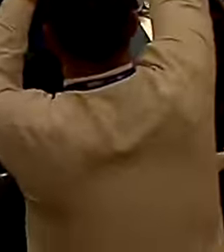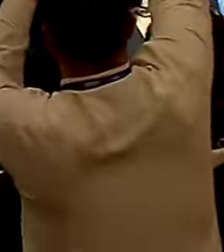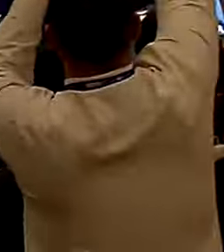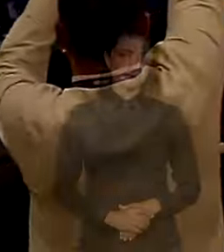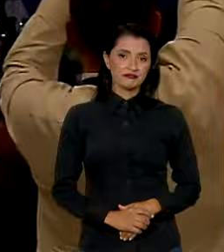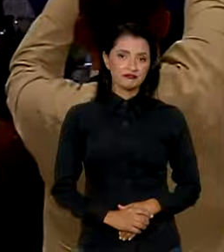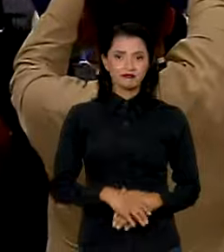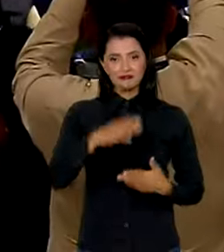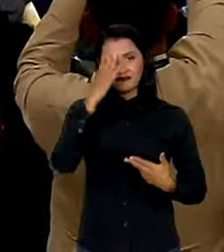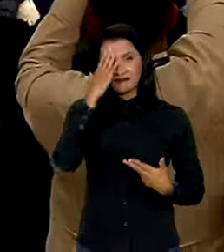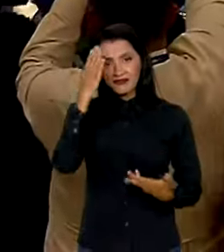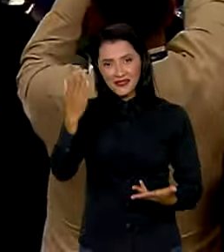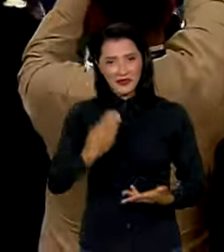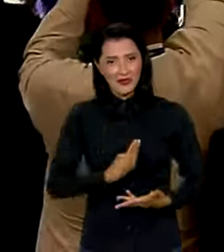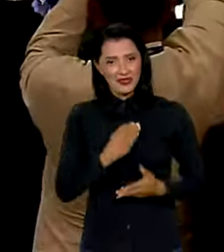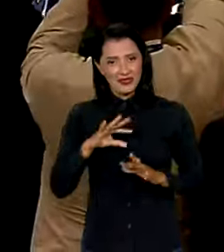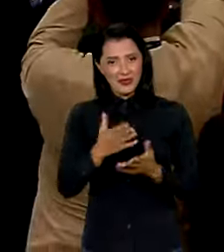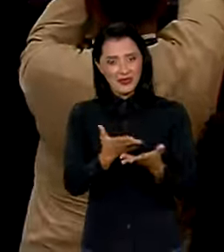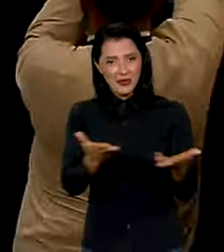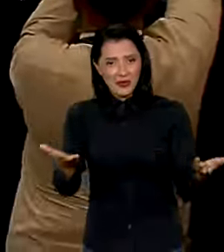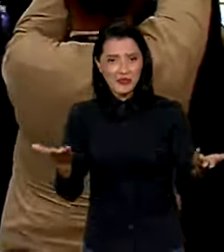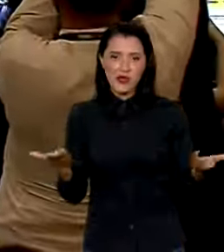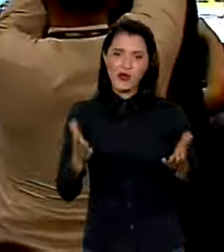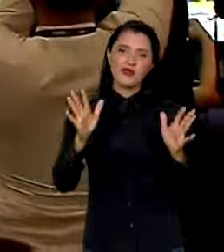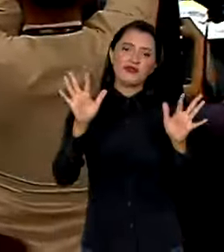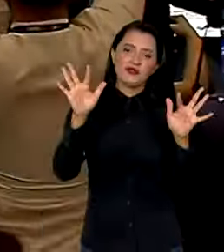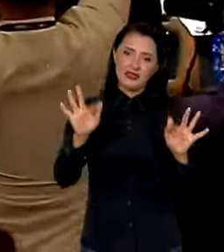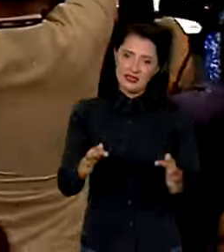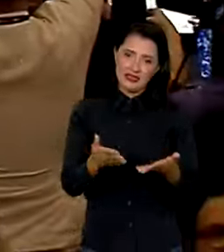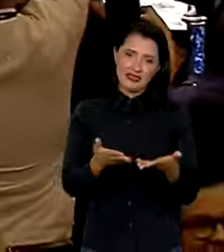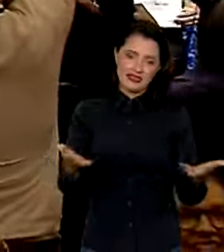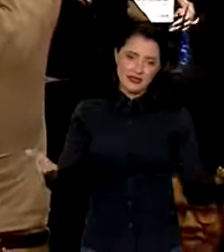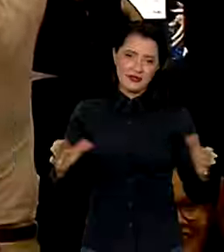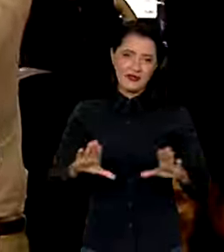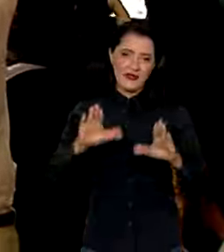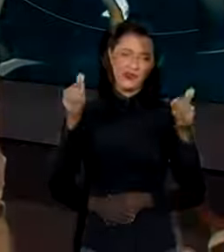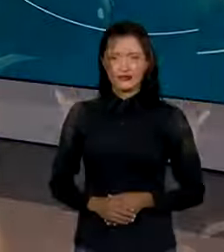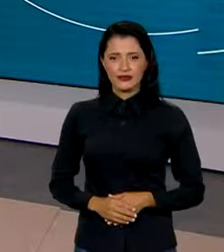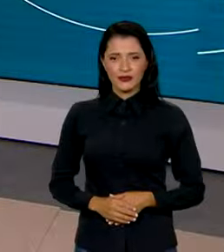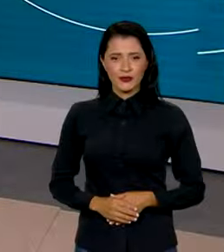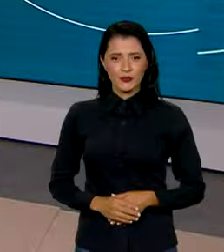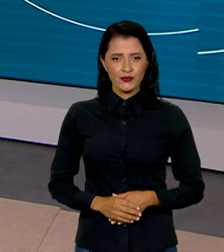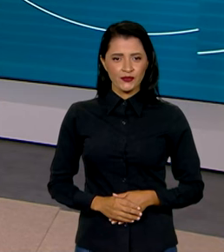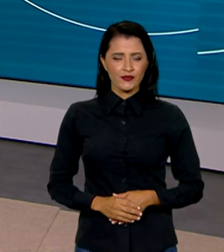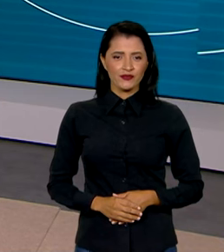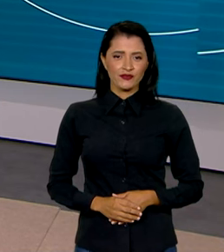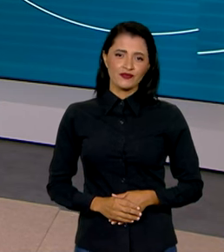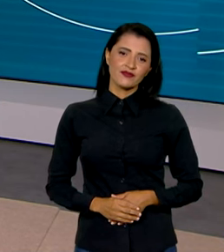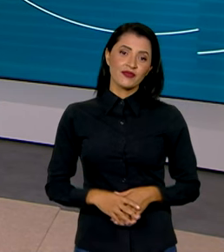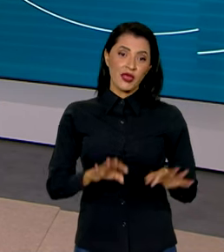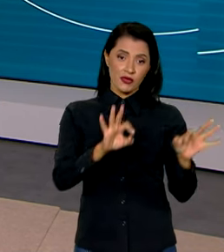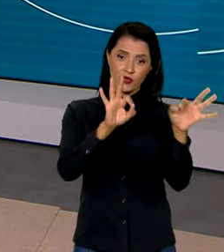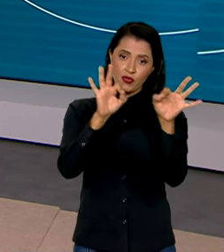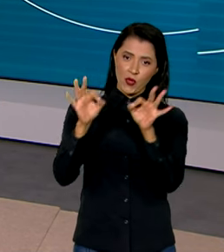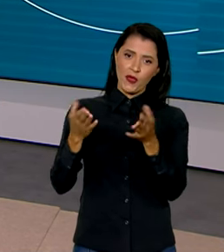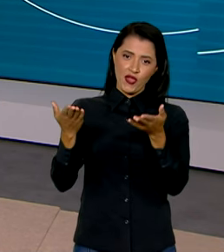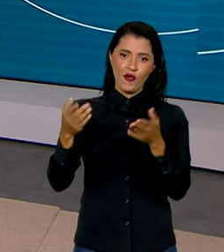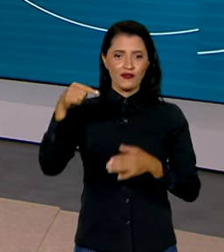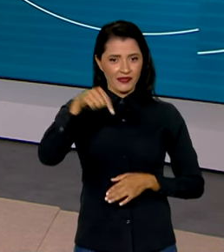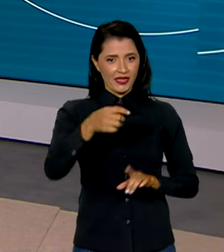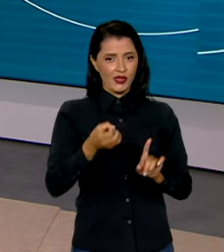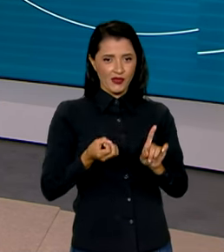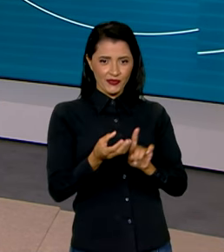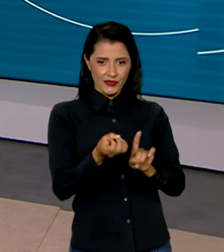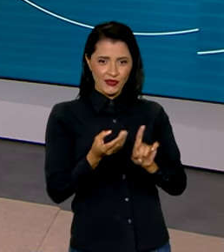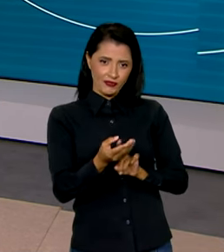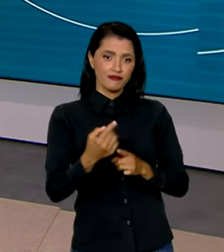Agradecemos a presença de todos. Está encerrada esta cerimônia. Você acompanhou aqui no